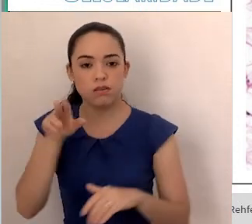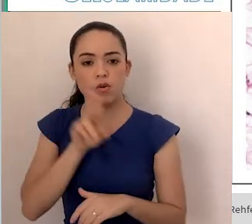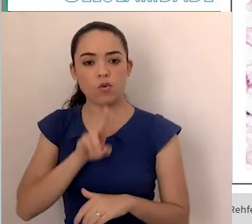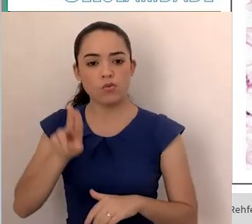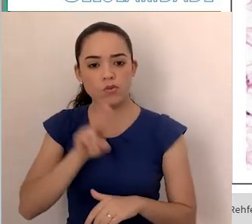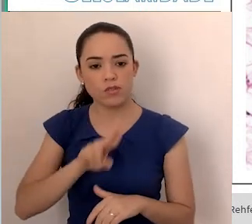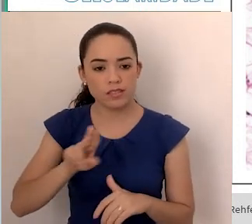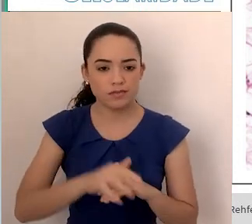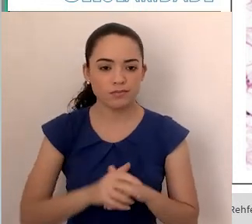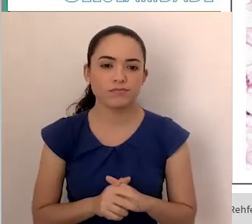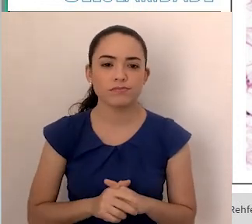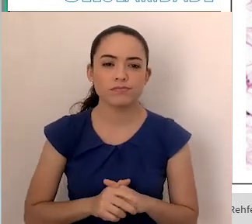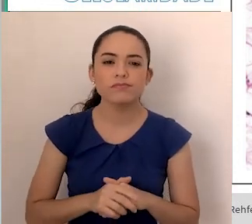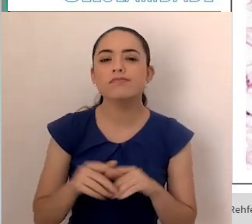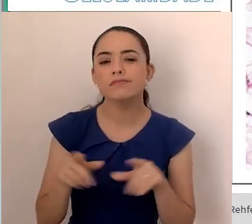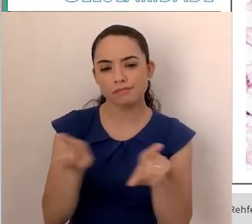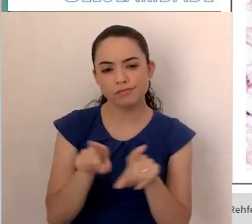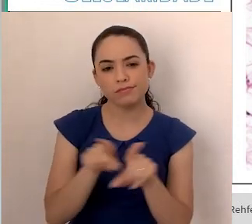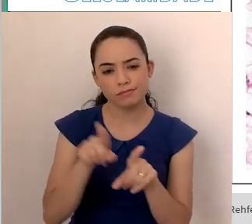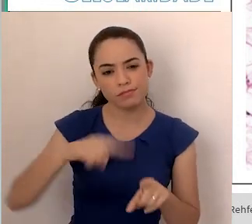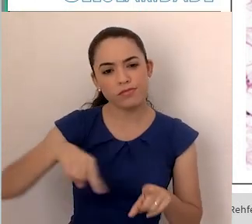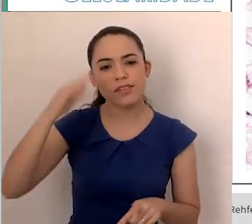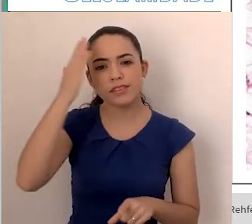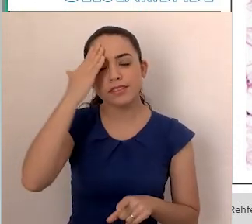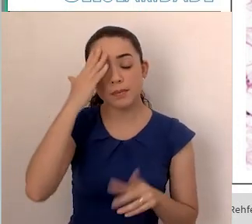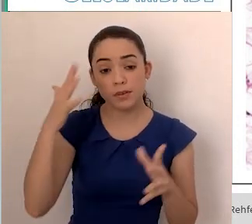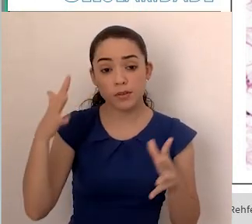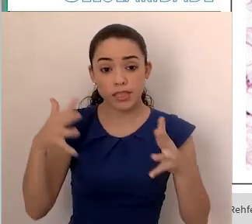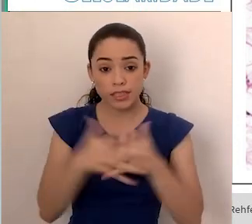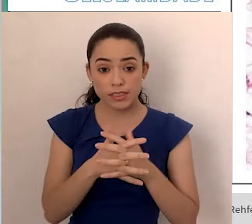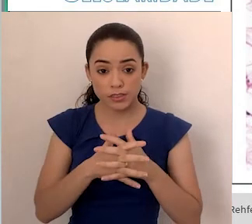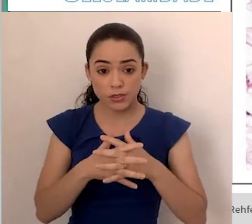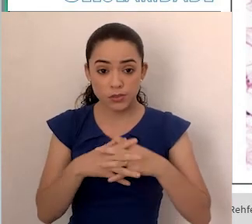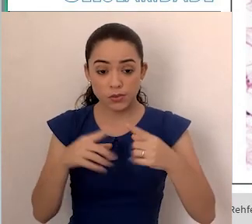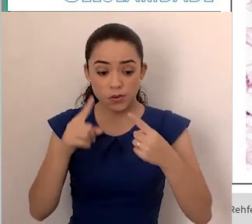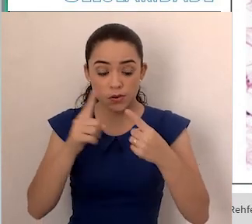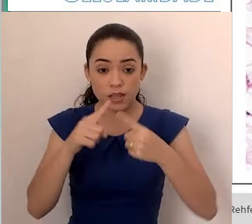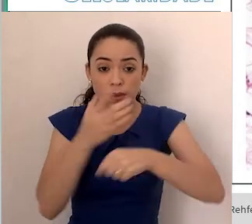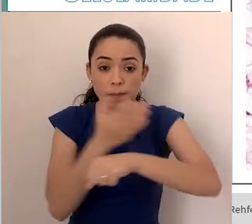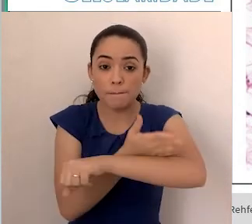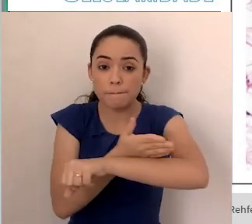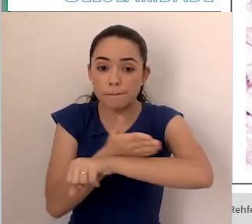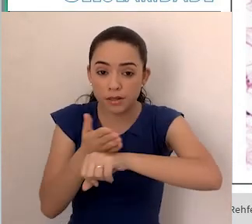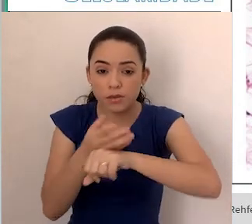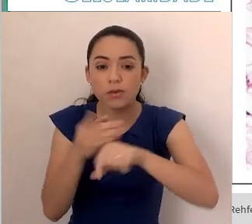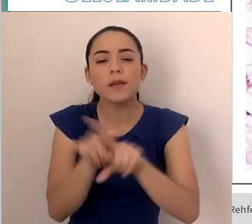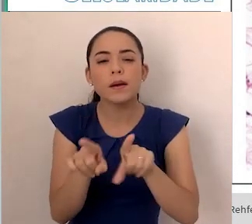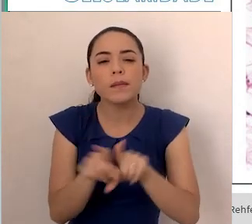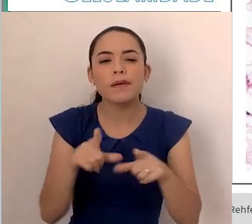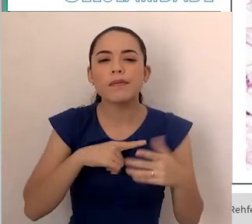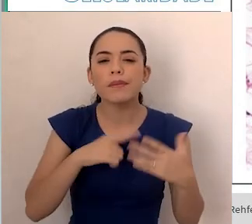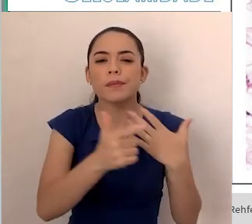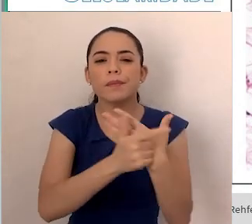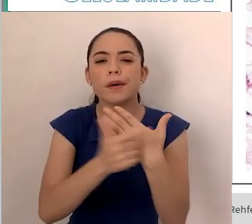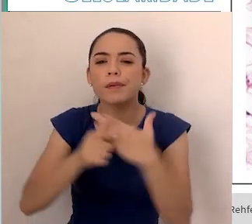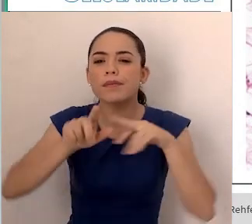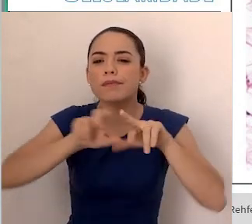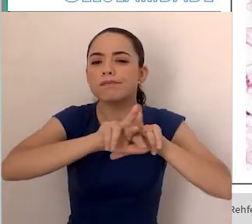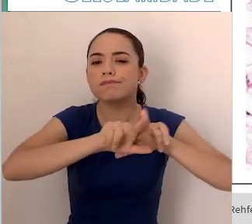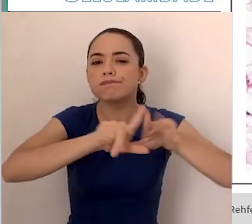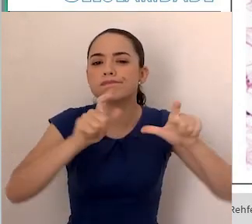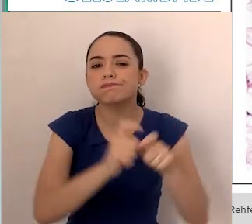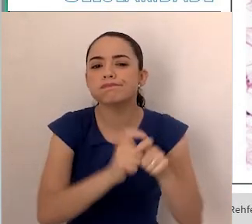de energia. No entanto, está bem estabelecido que o tecido adiposo branco também controla uma